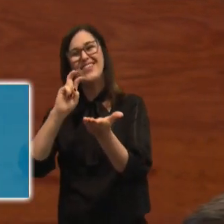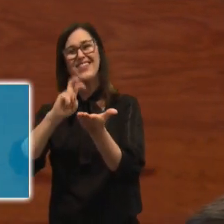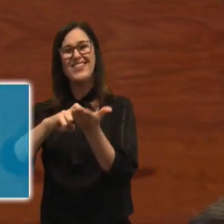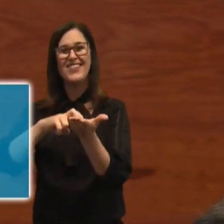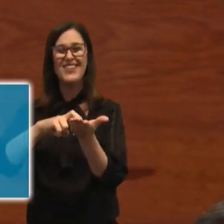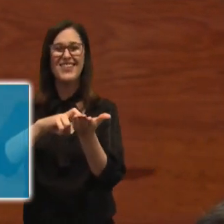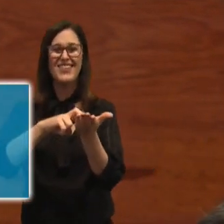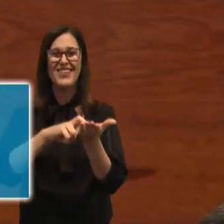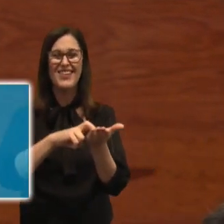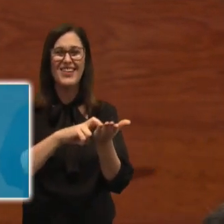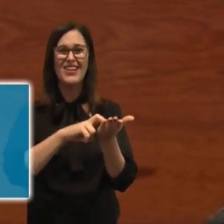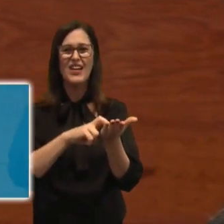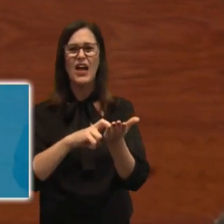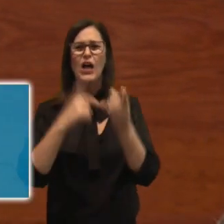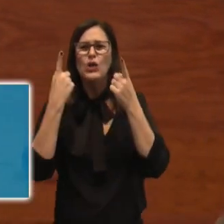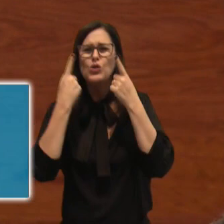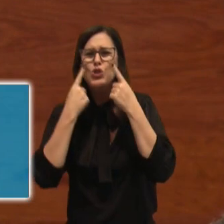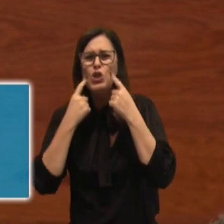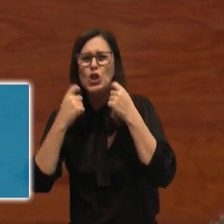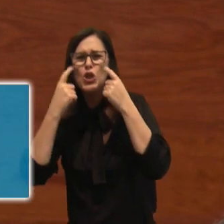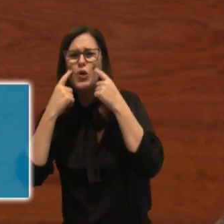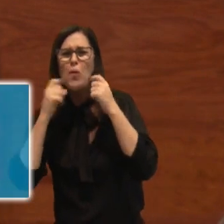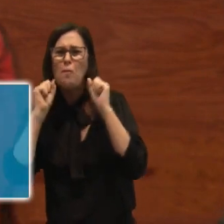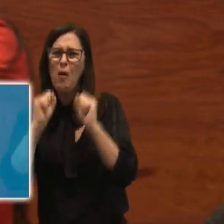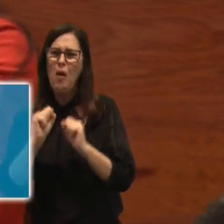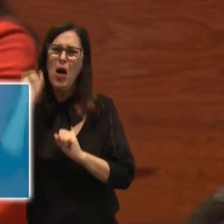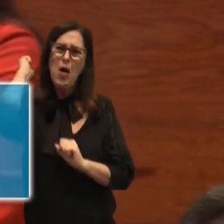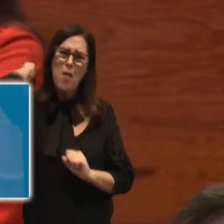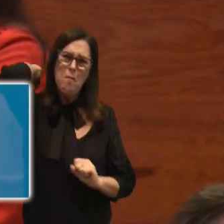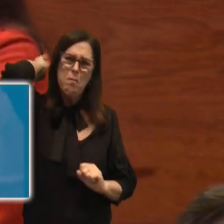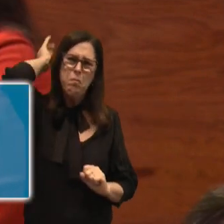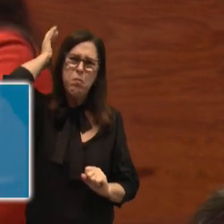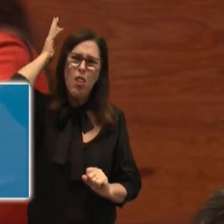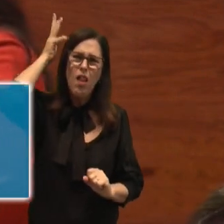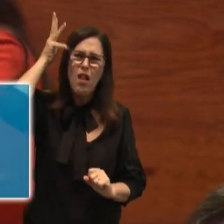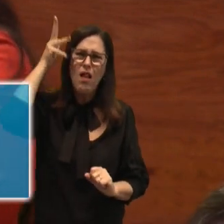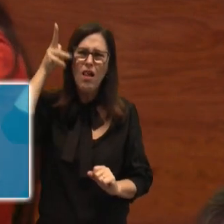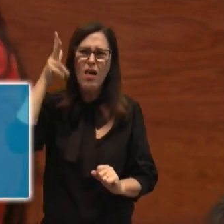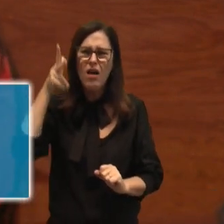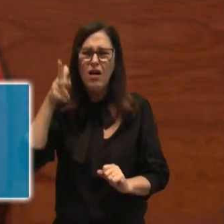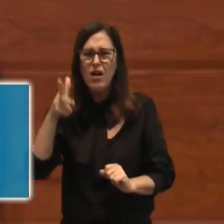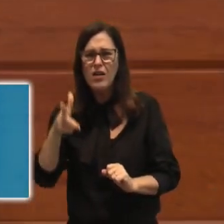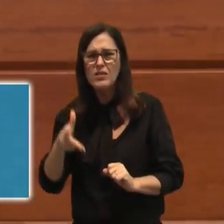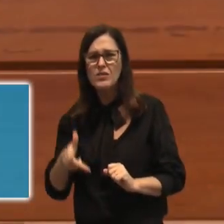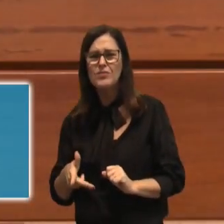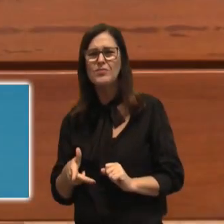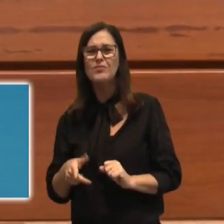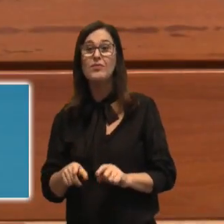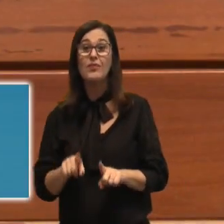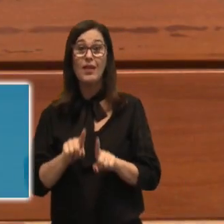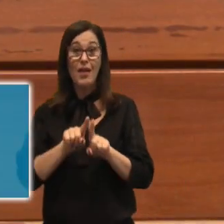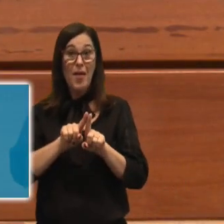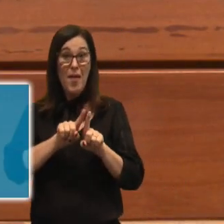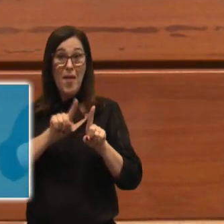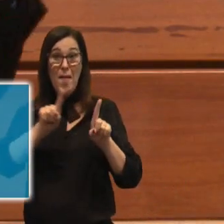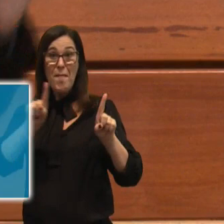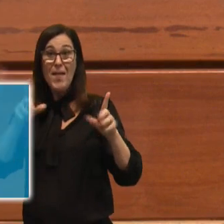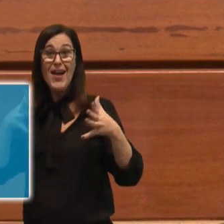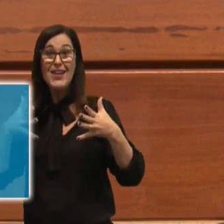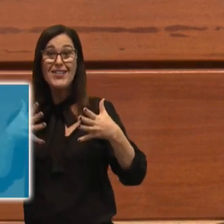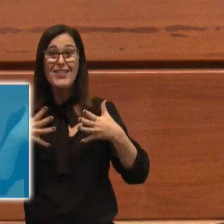de manhã. O choro pode durar uma